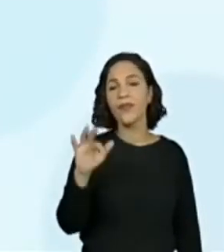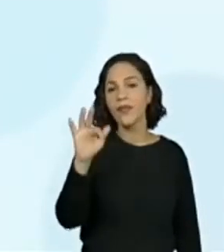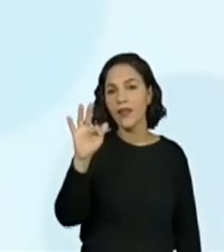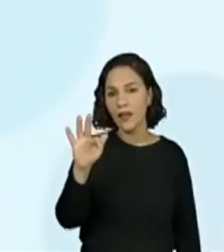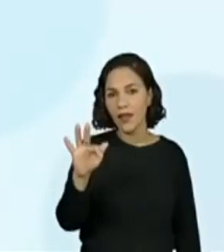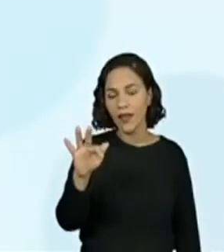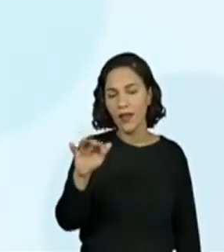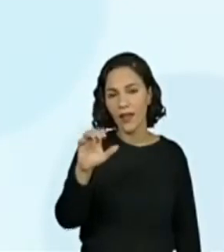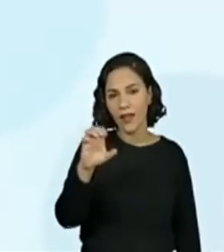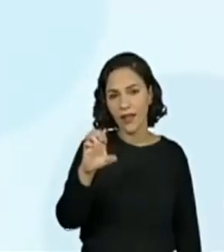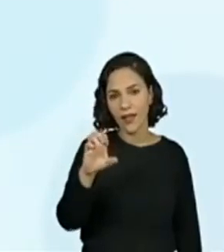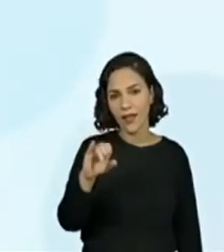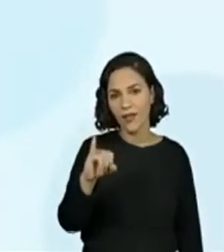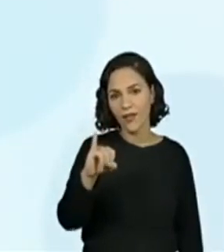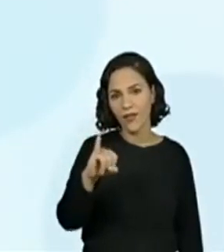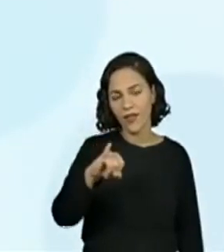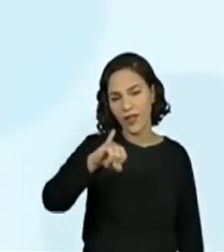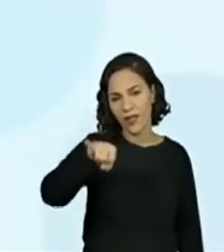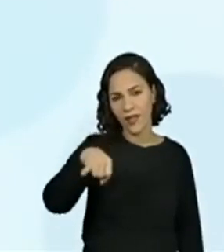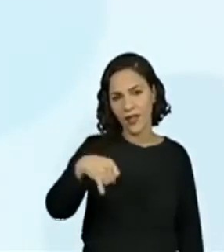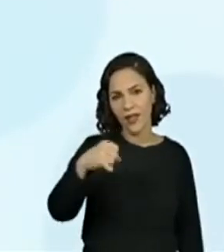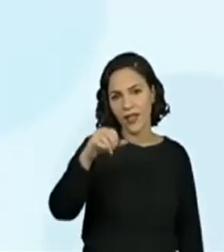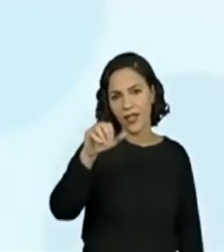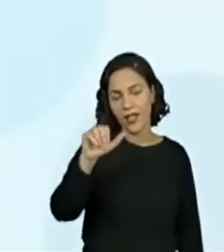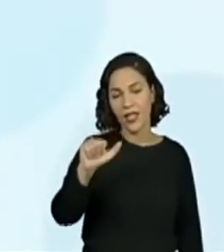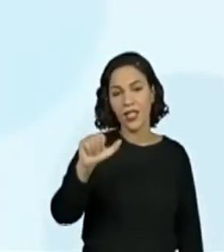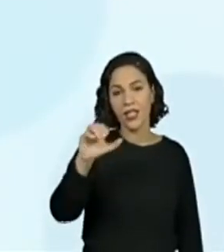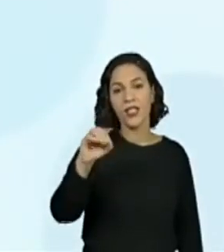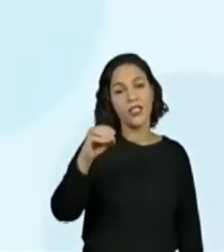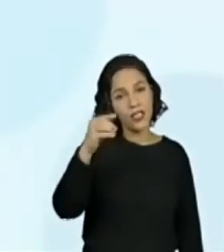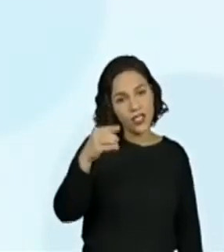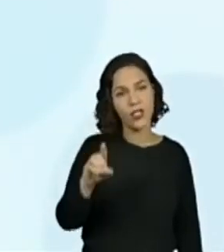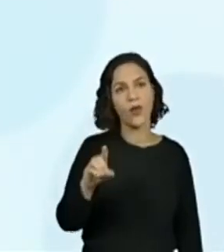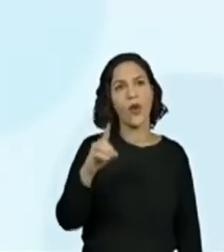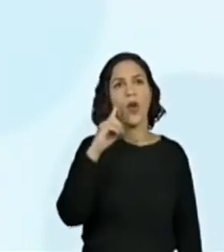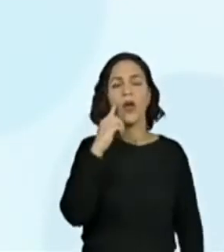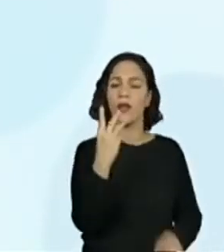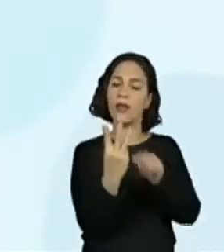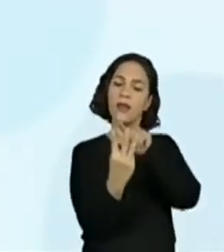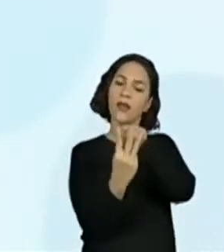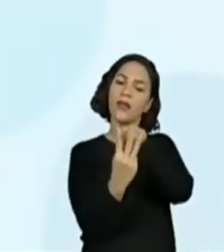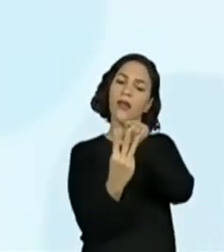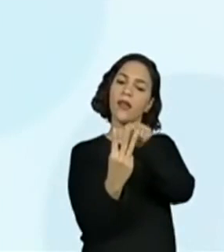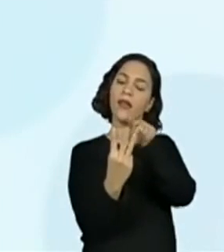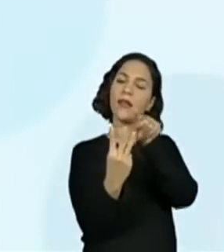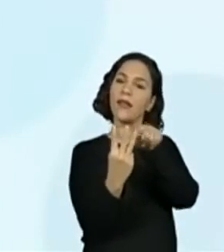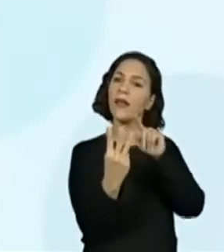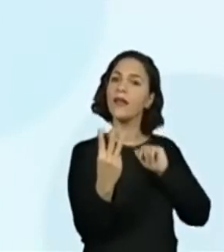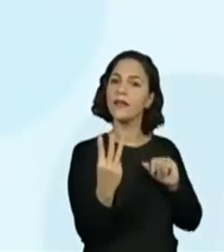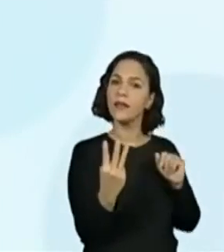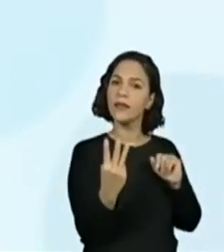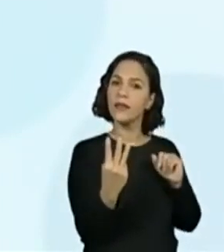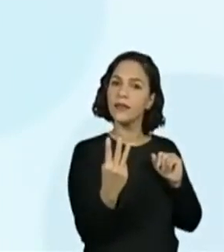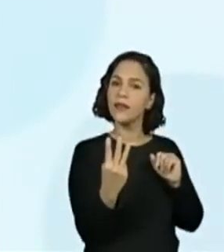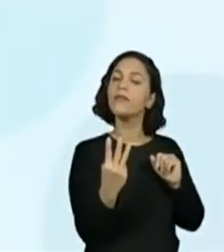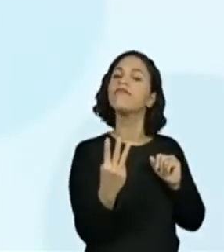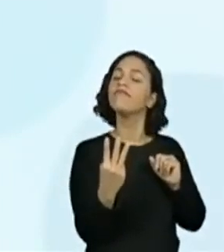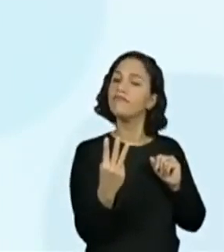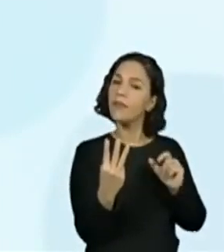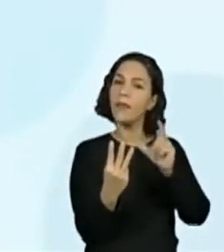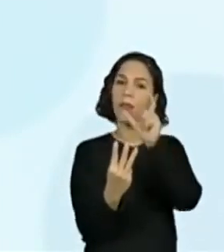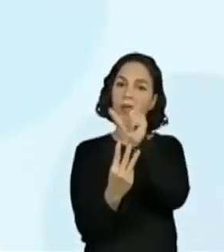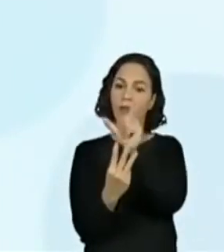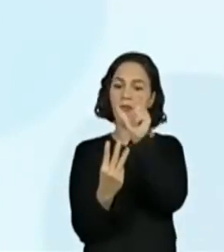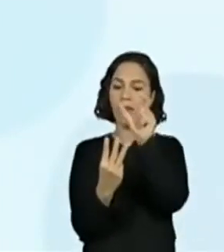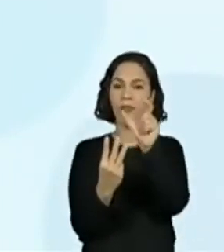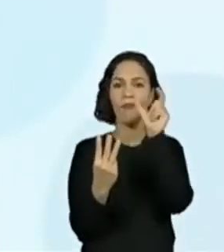arroz com feijão é esta primeira, porque tem três palavras. Arroz com feijão. Ó, ó. E embaixo só tem uma. Só tem uma? É.